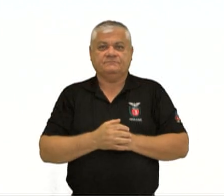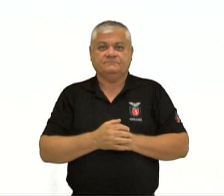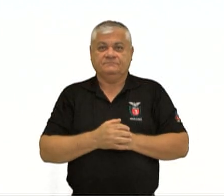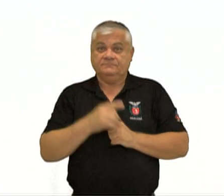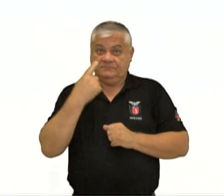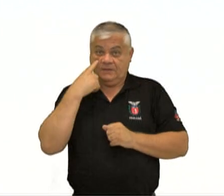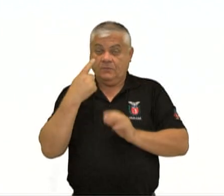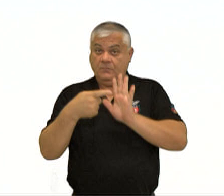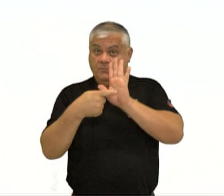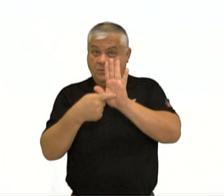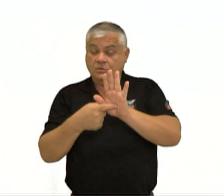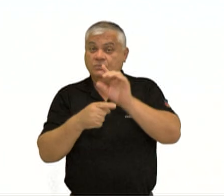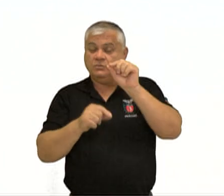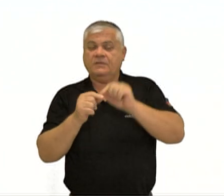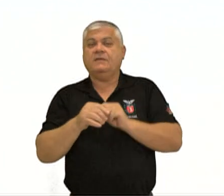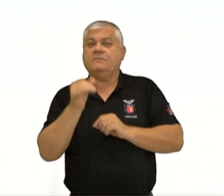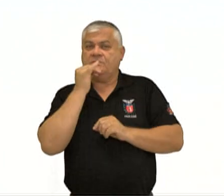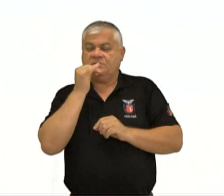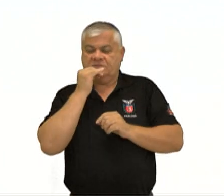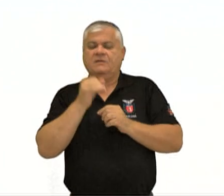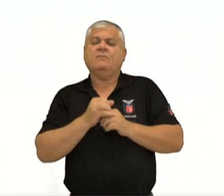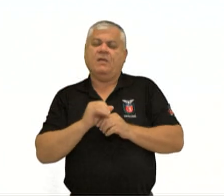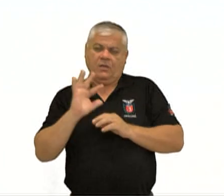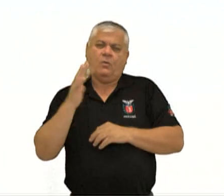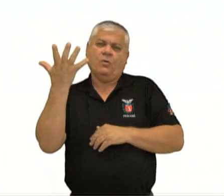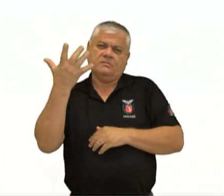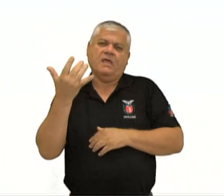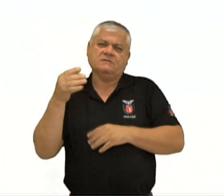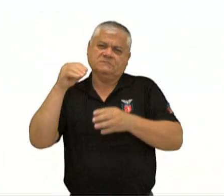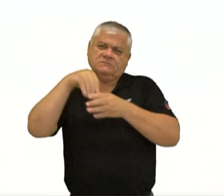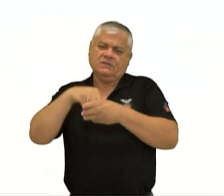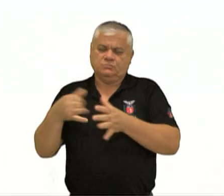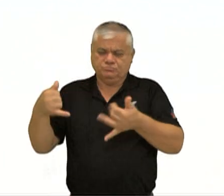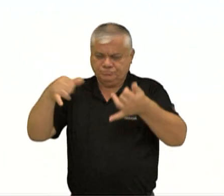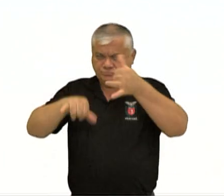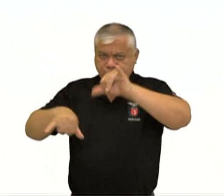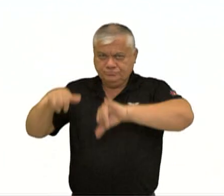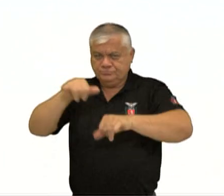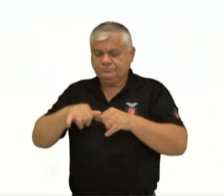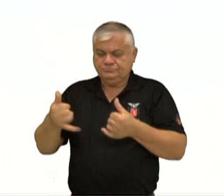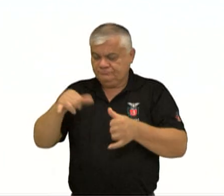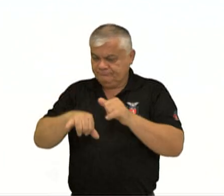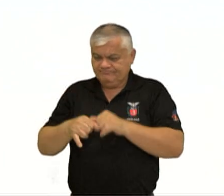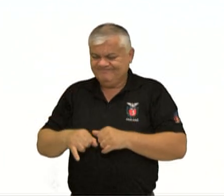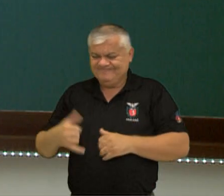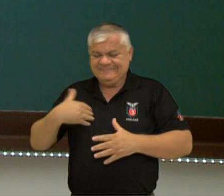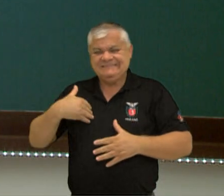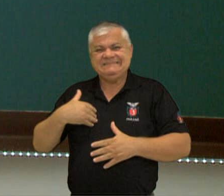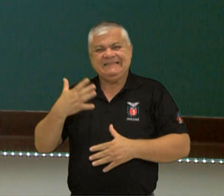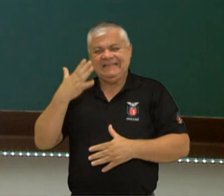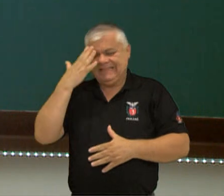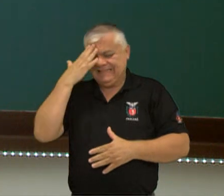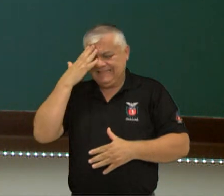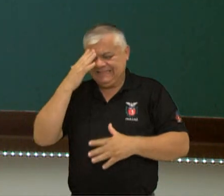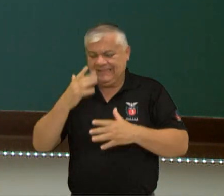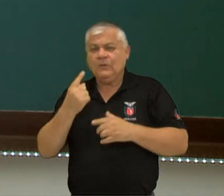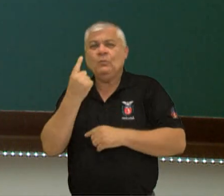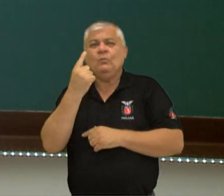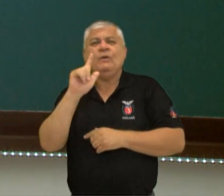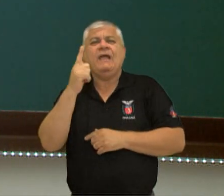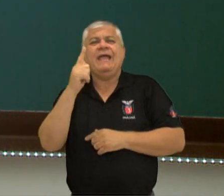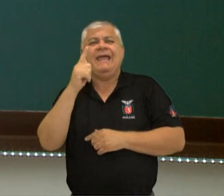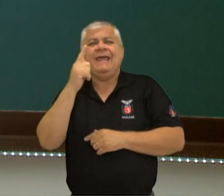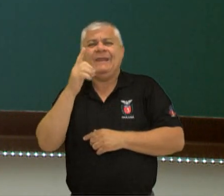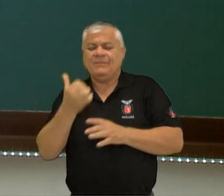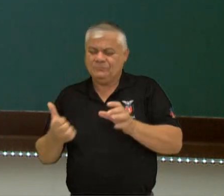ele está mostrando para a gente uma situação bem comum do laboratório. Ele estava fazendo uma solução e ele queria a concentração de 1 grama por litro.